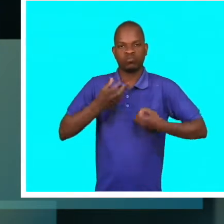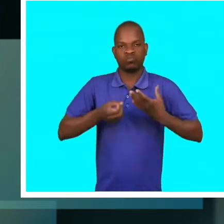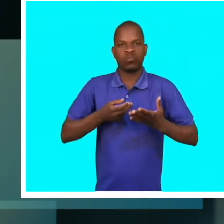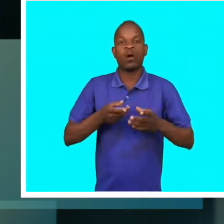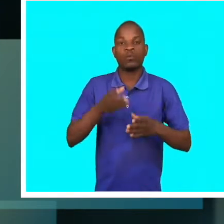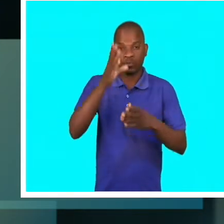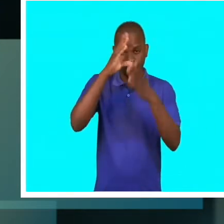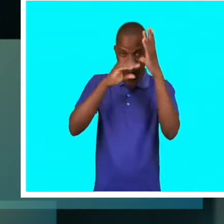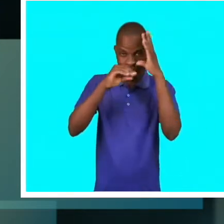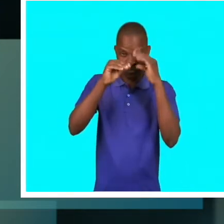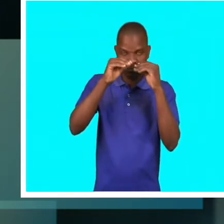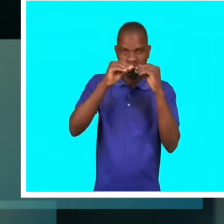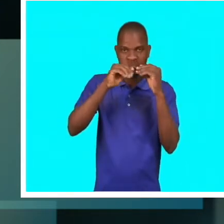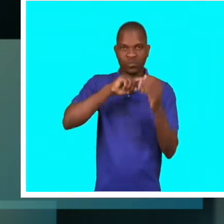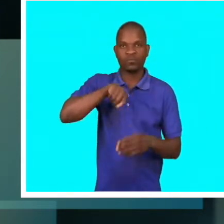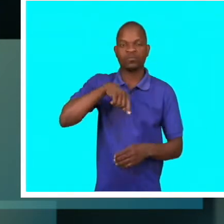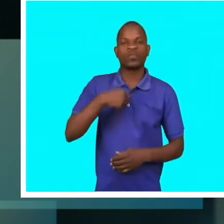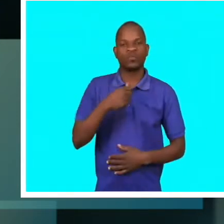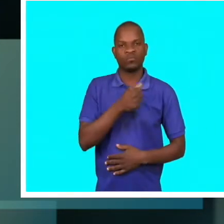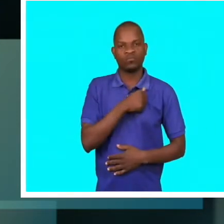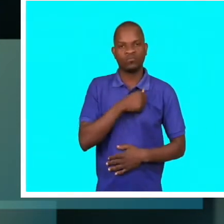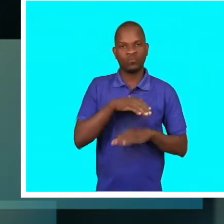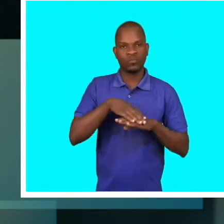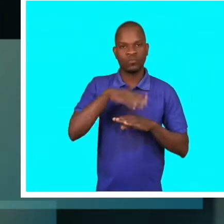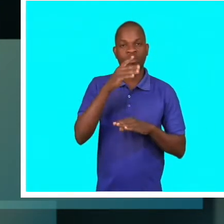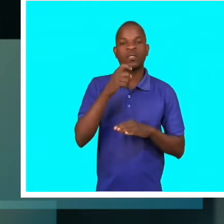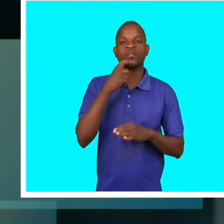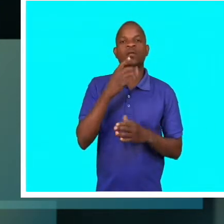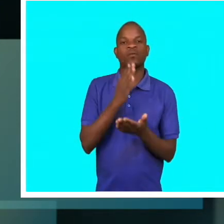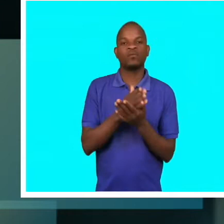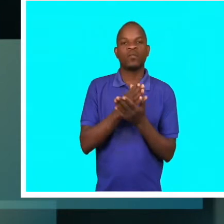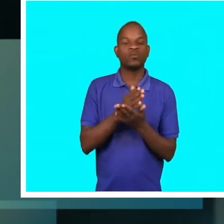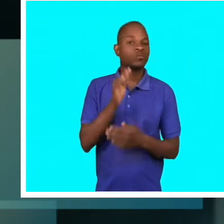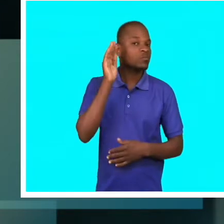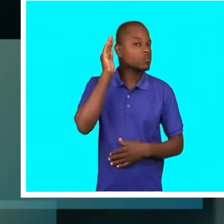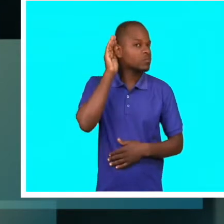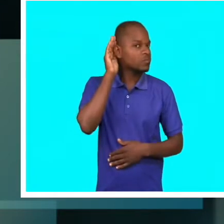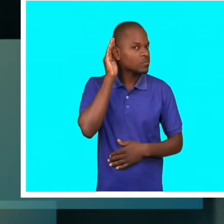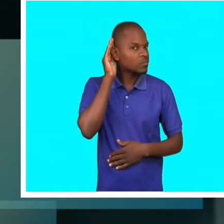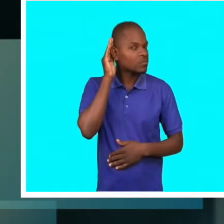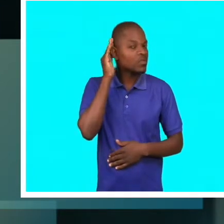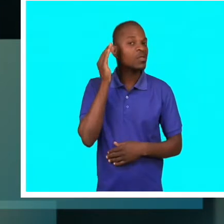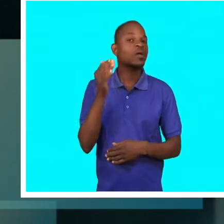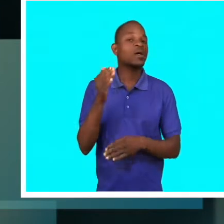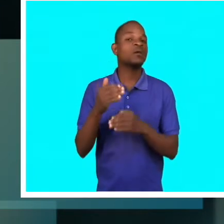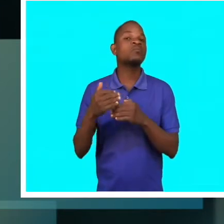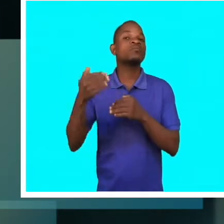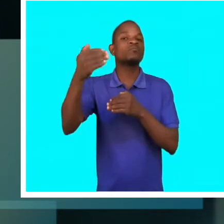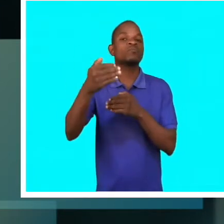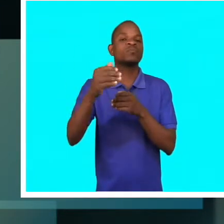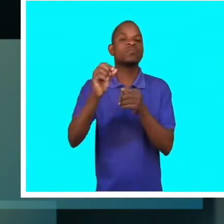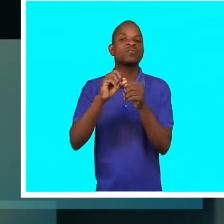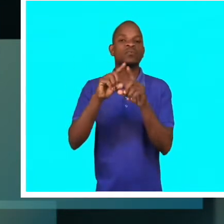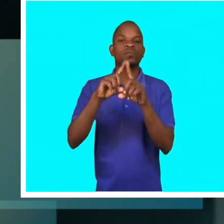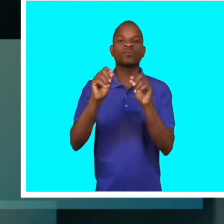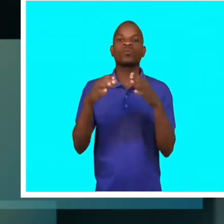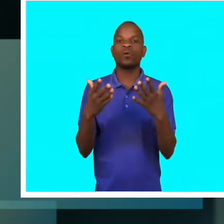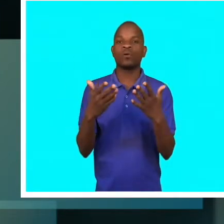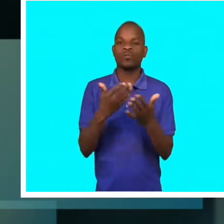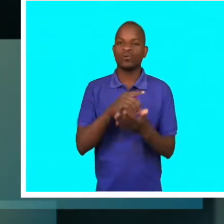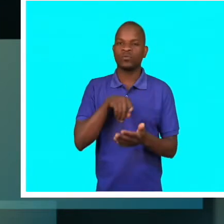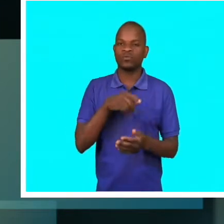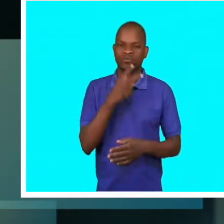sapiência. gostei muito. Isto faz com que a gente fique a saber o que está sendo feito por detrás. Porque, às vezes, a